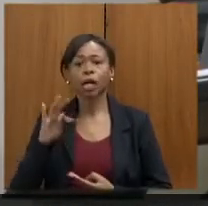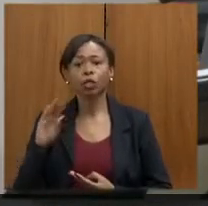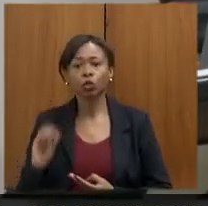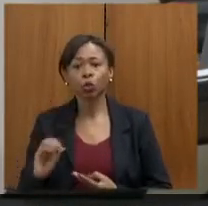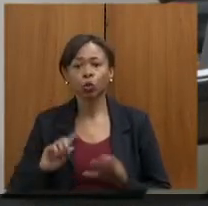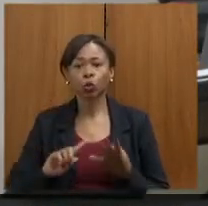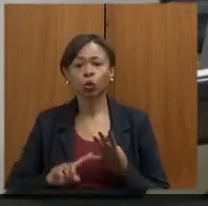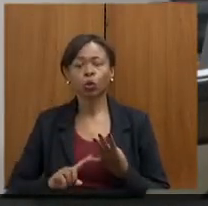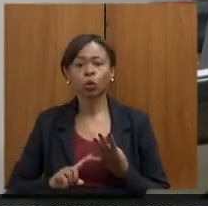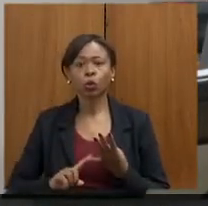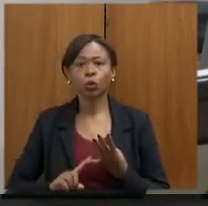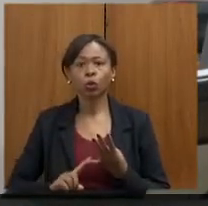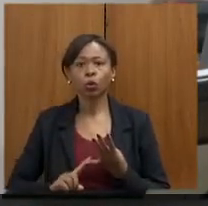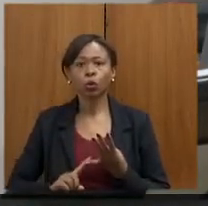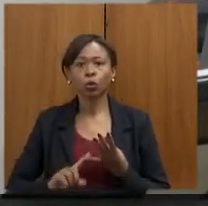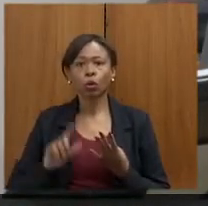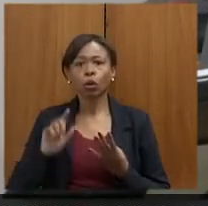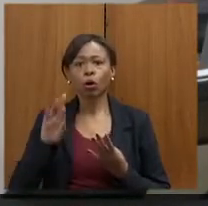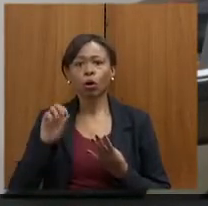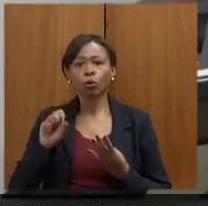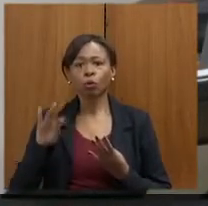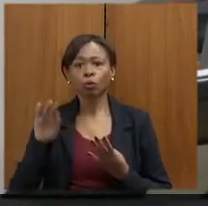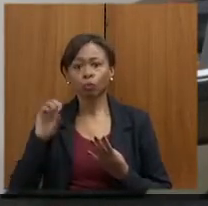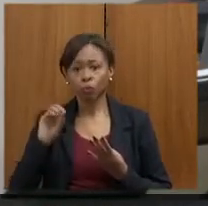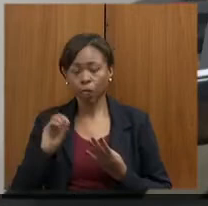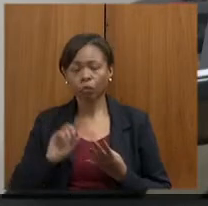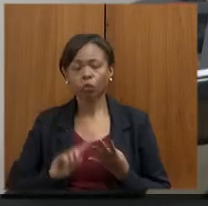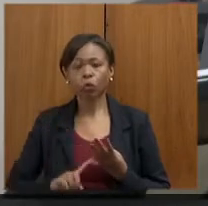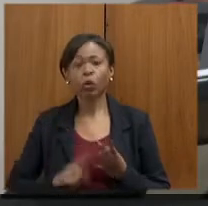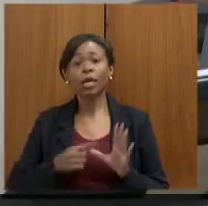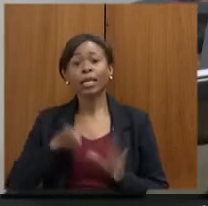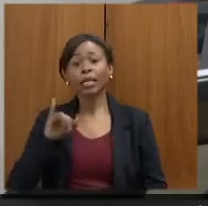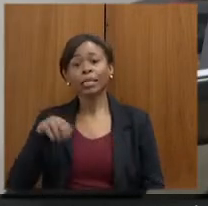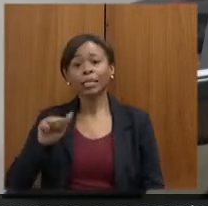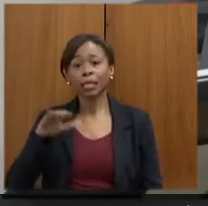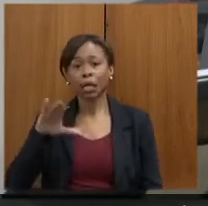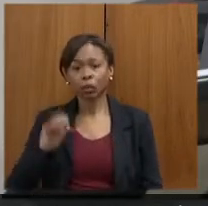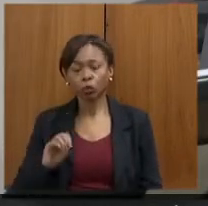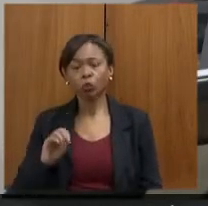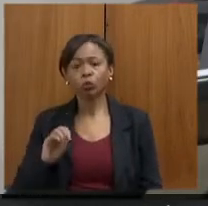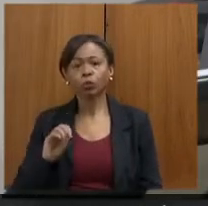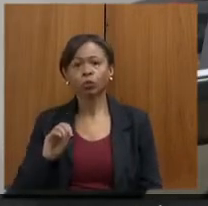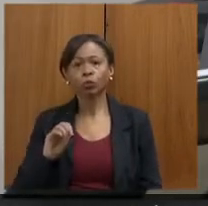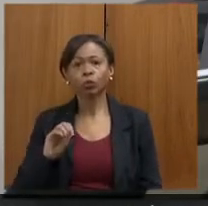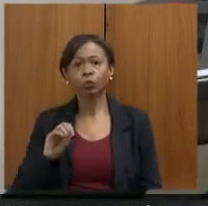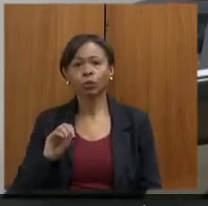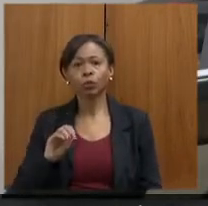Deputado Roberto Andrade Deputado Inácio Franco